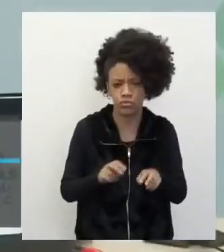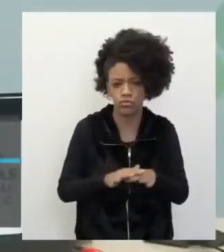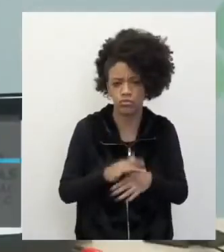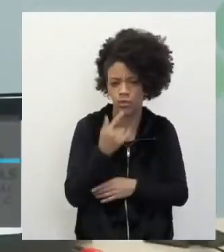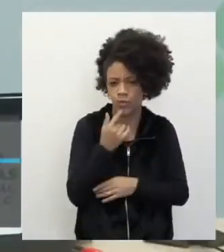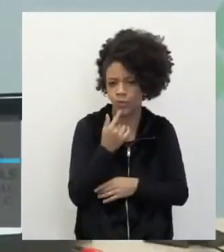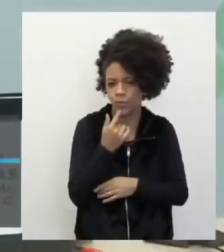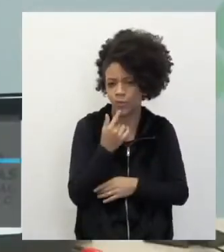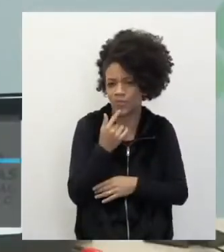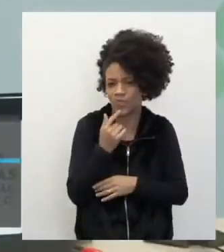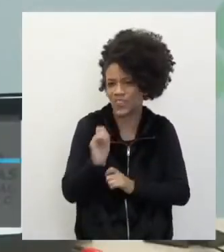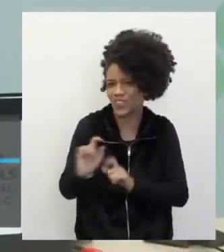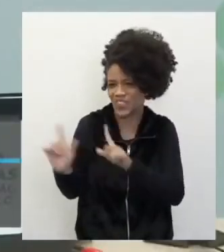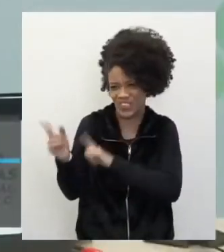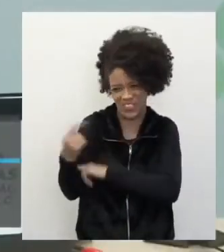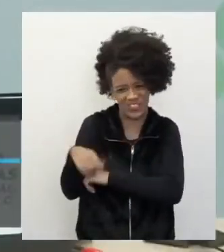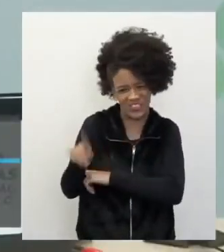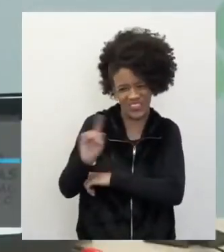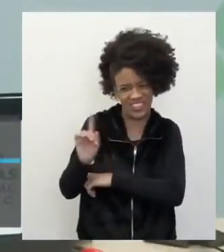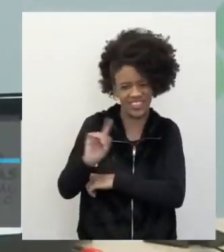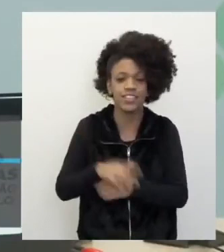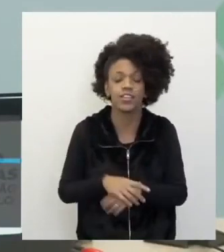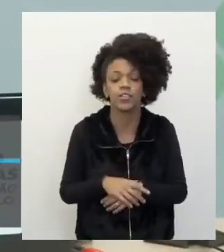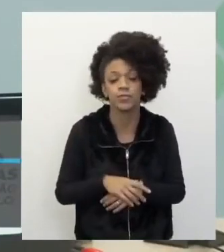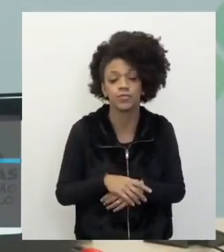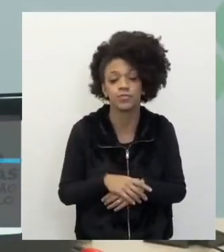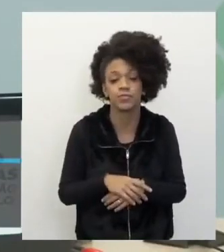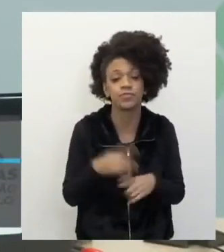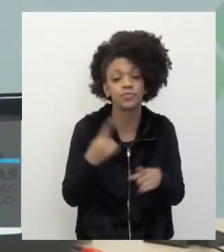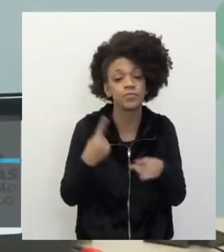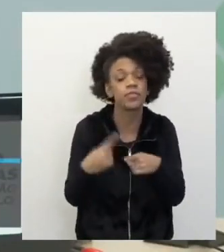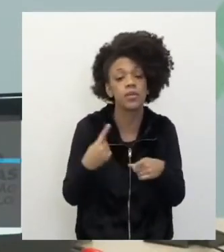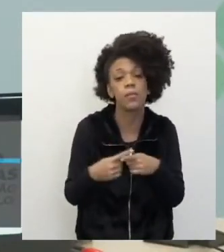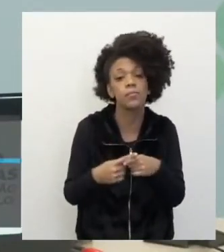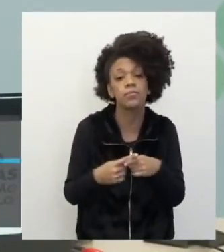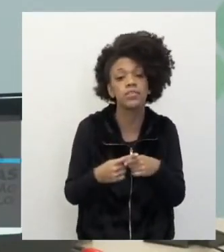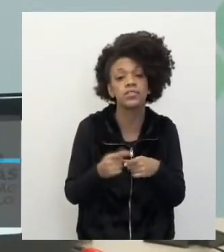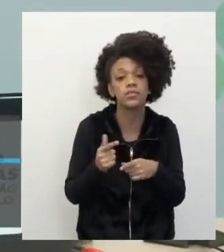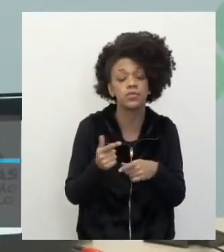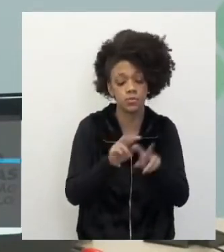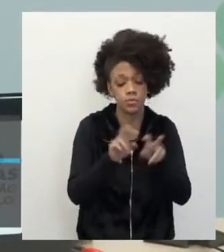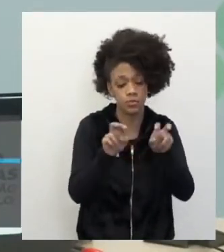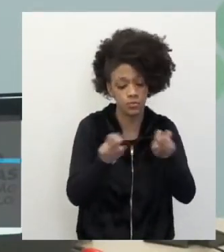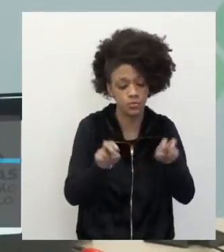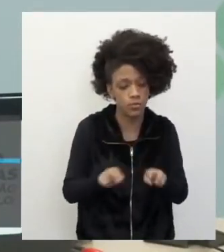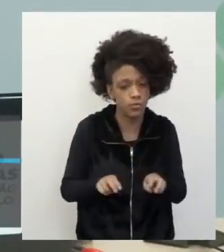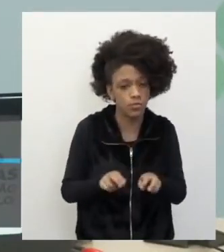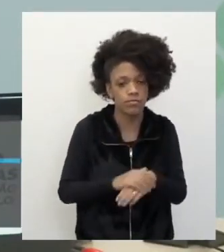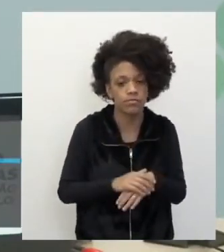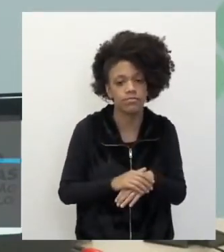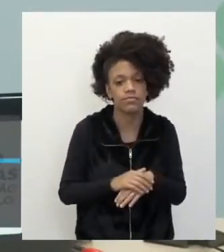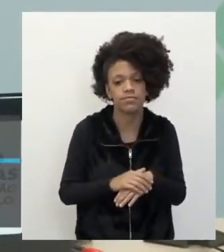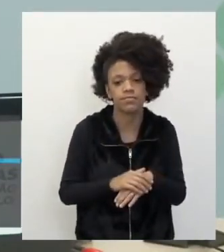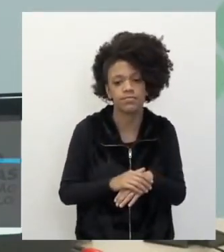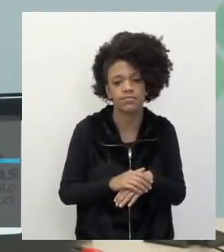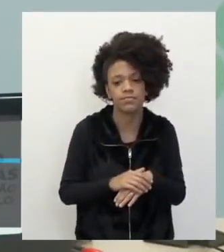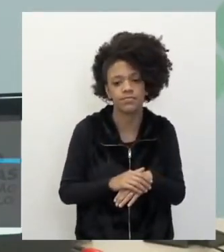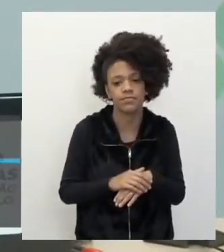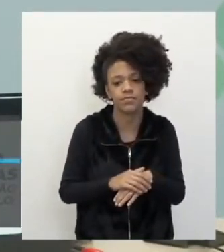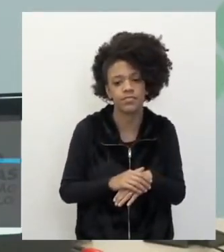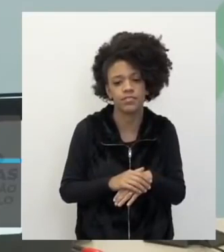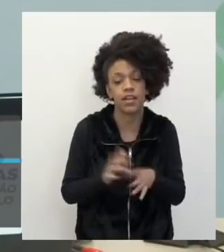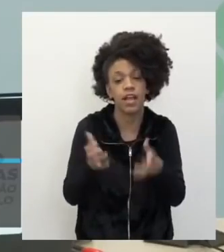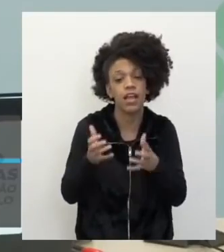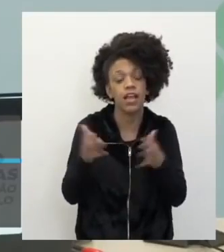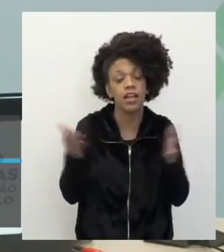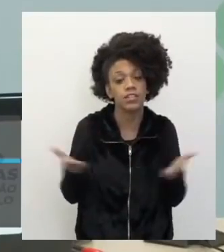não precisa colocar na tela não. Gente, por que não estão na sala de aula? Bora lá. O Iago disse que quer incentivar